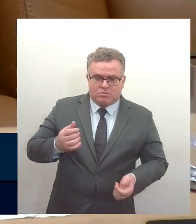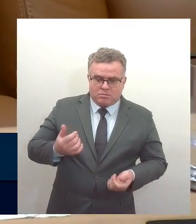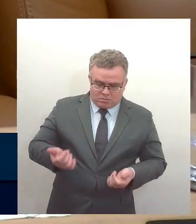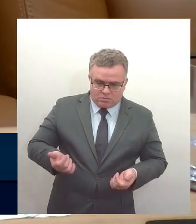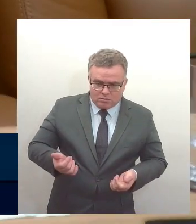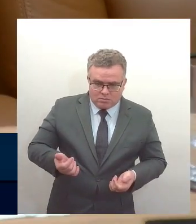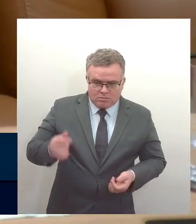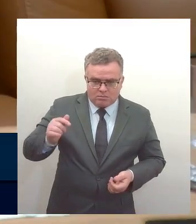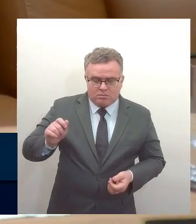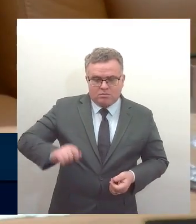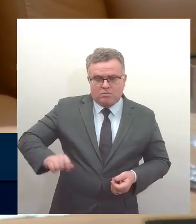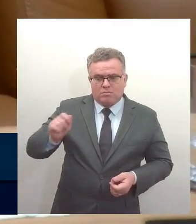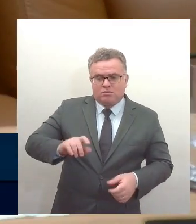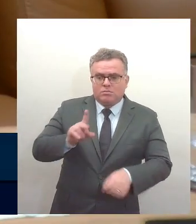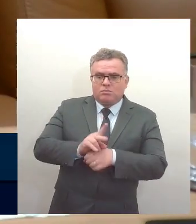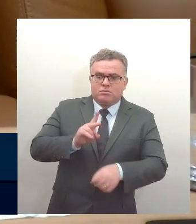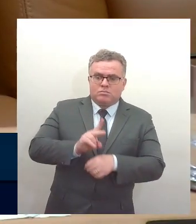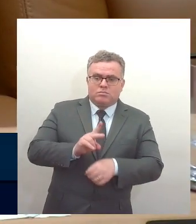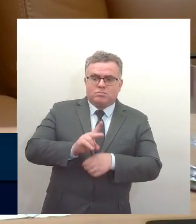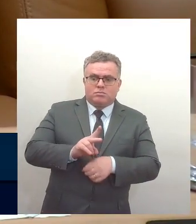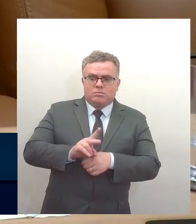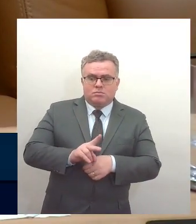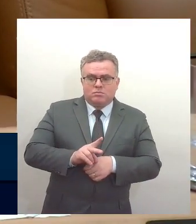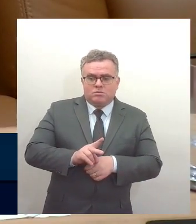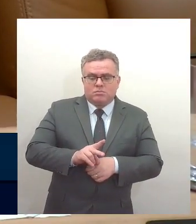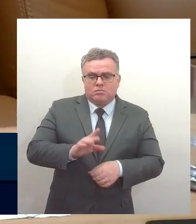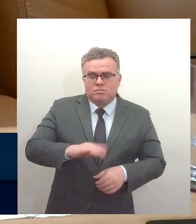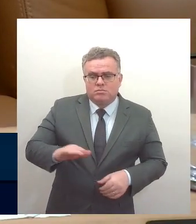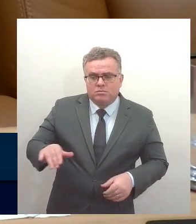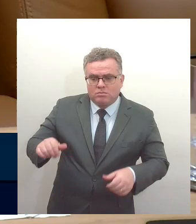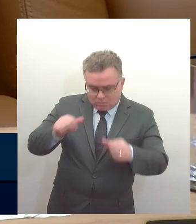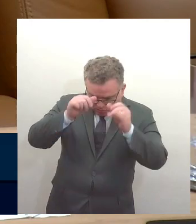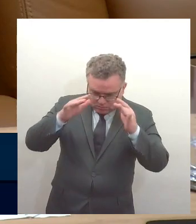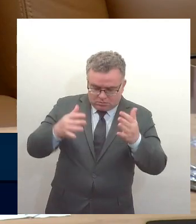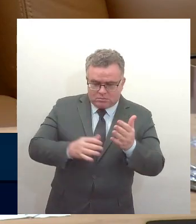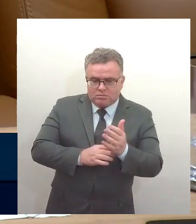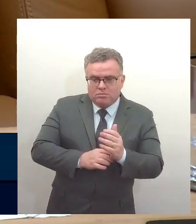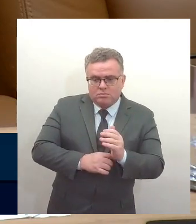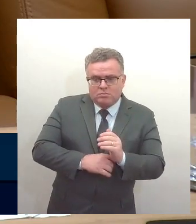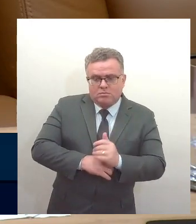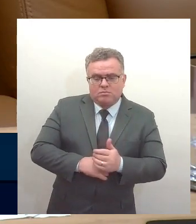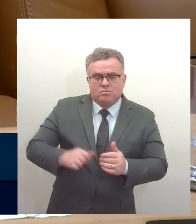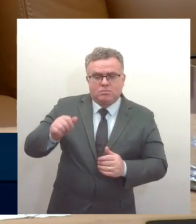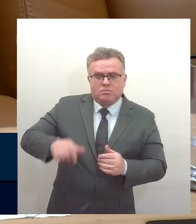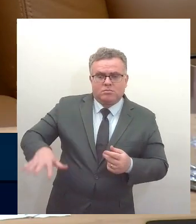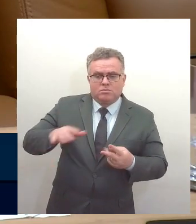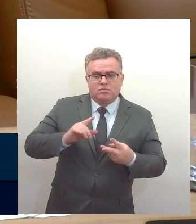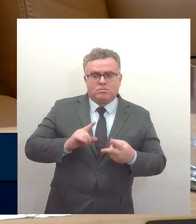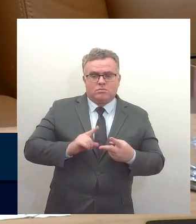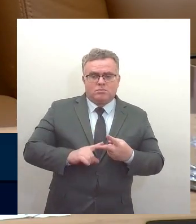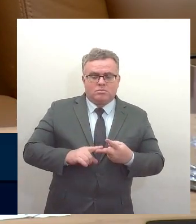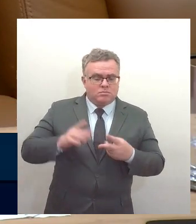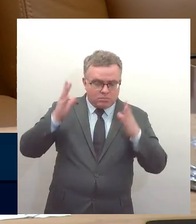87 crianças autistas, com assistente social, fonoaudiólogo, psicólogo,